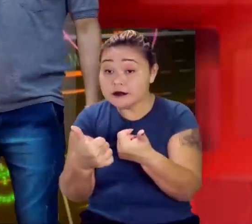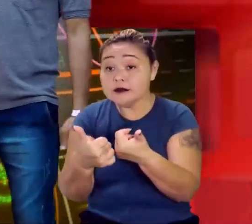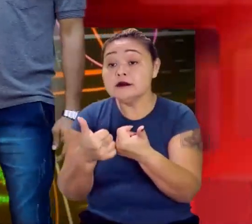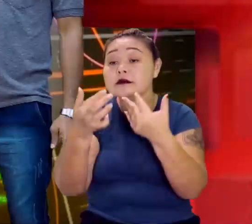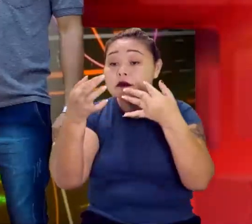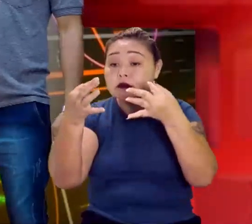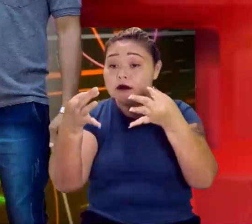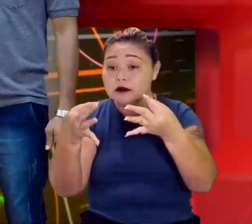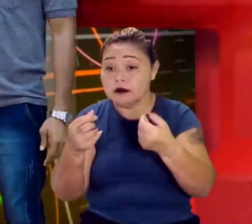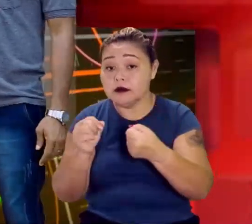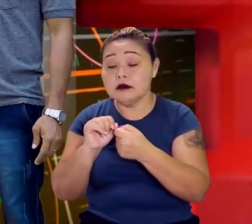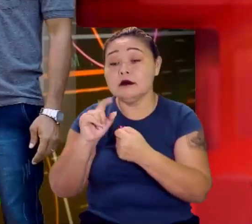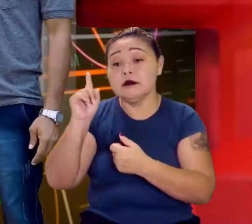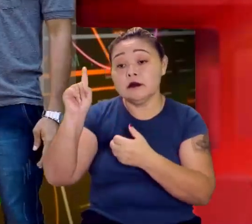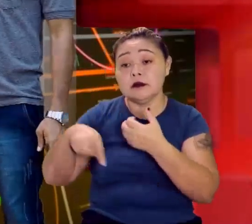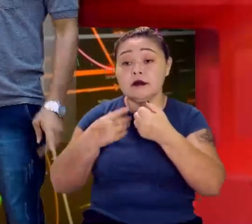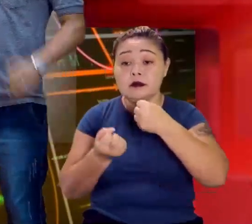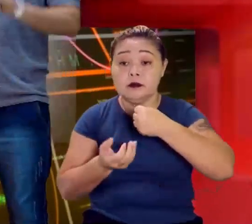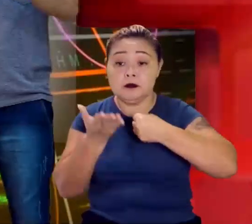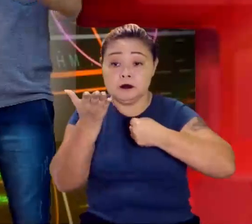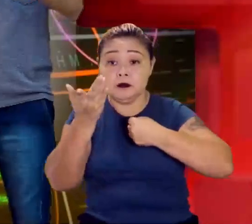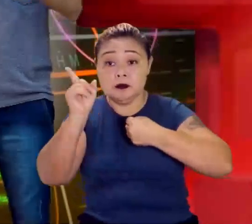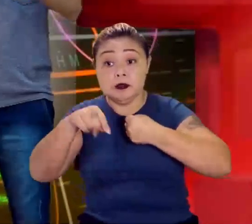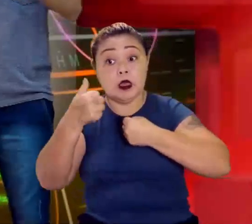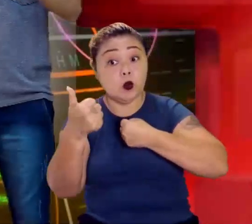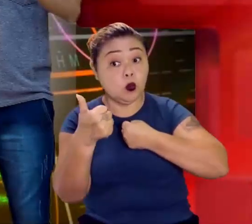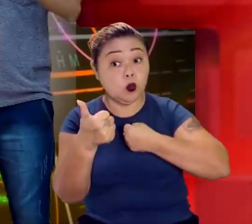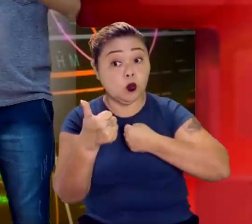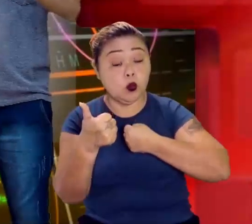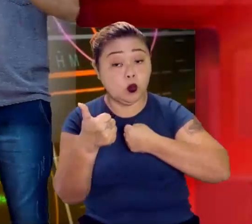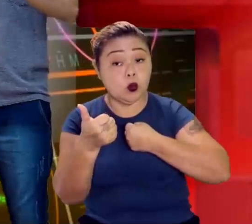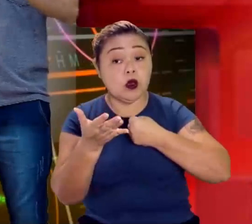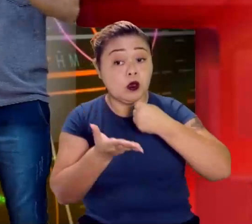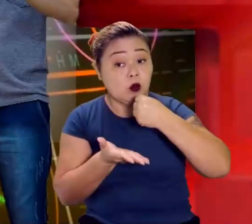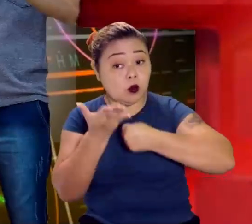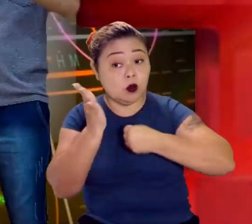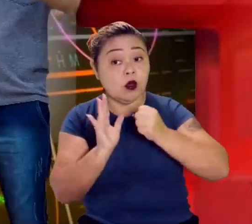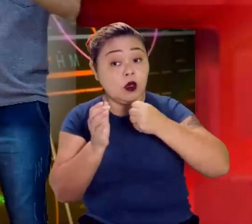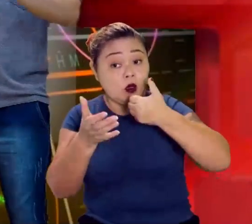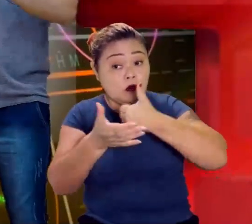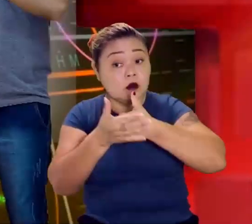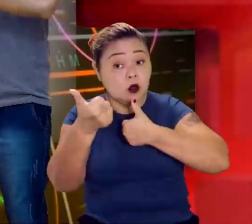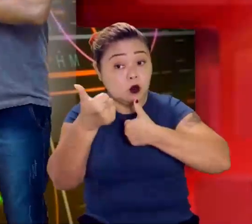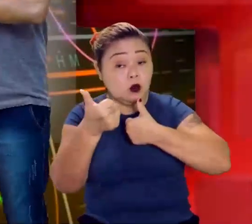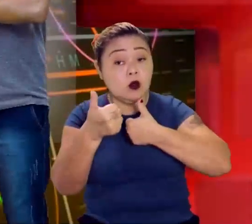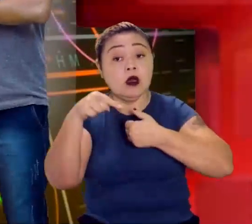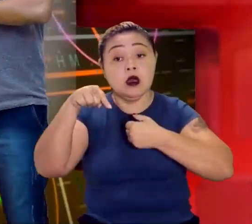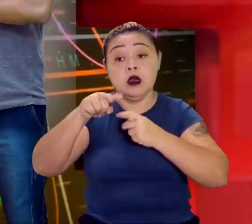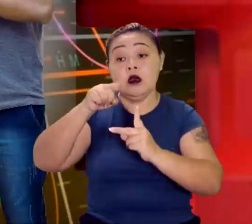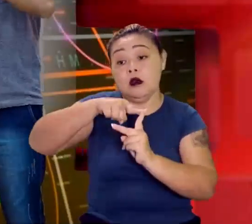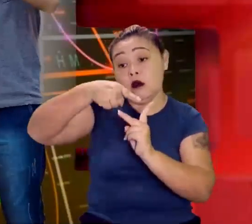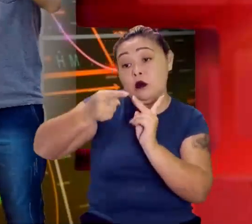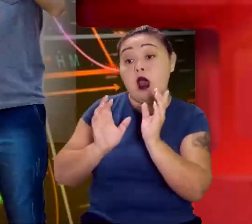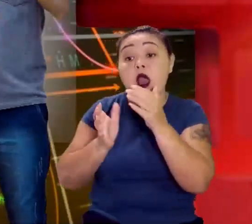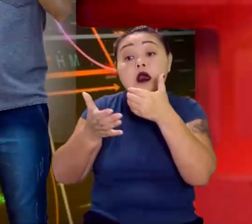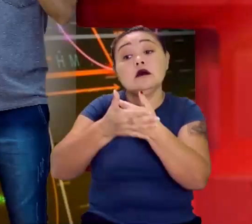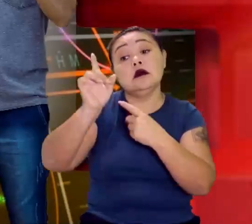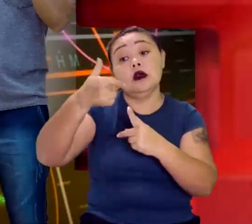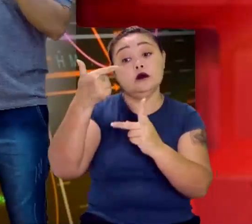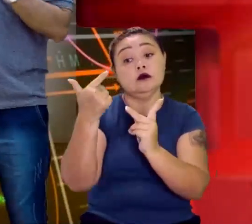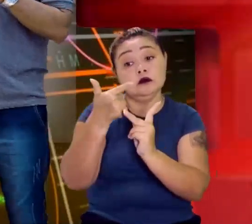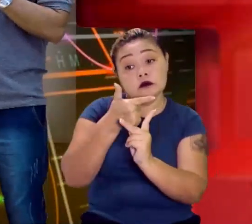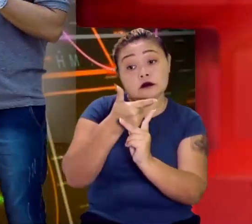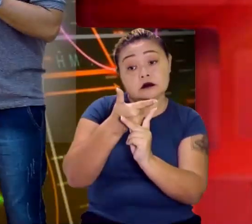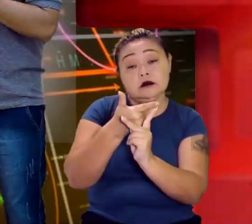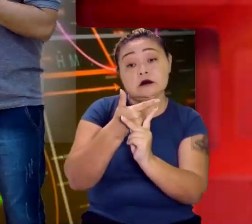um detalhezinho na potência, o que não aparece é o 1. Tá? Na potência, o que não aparece é 1. Na radiciação, o que não aparece é o